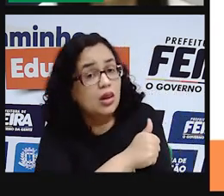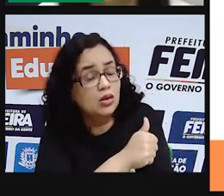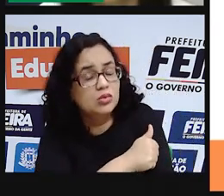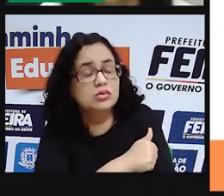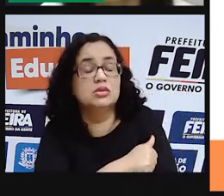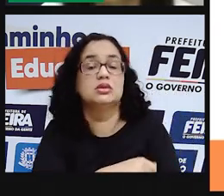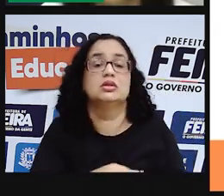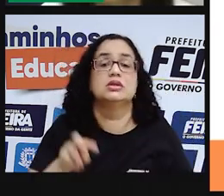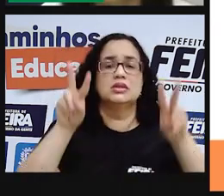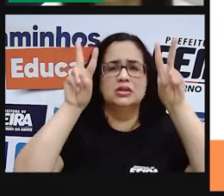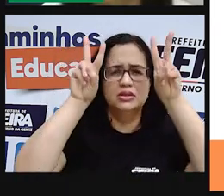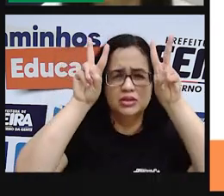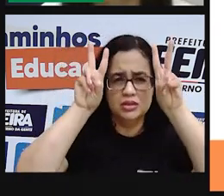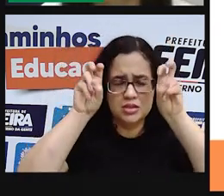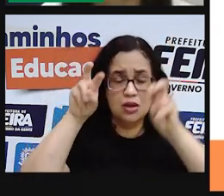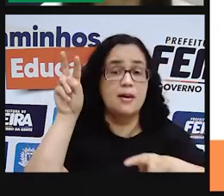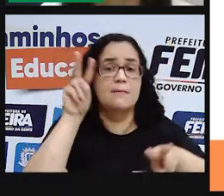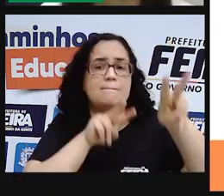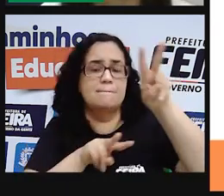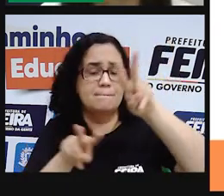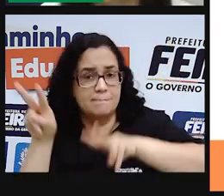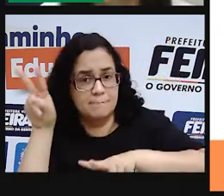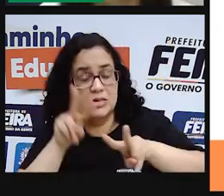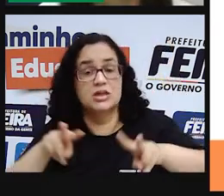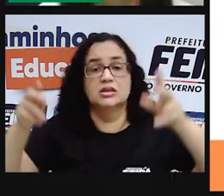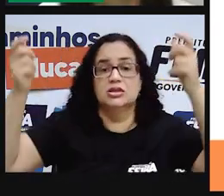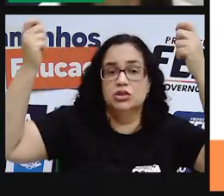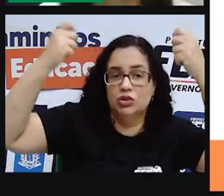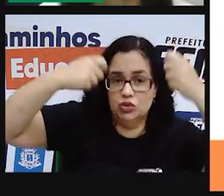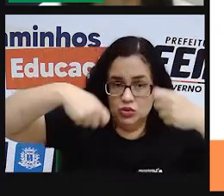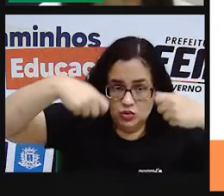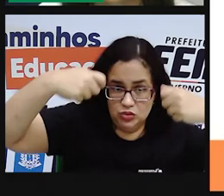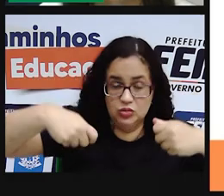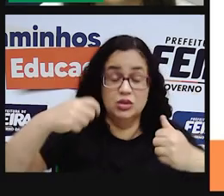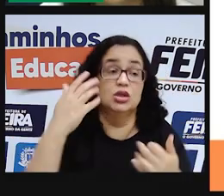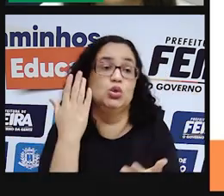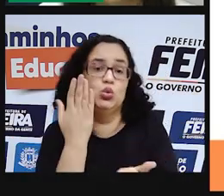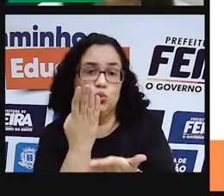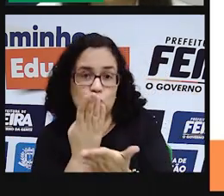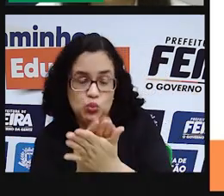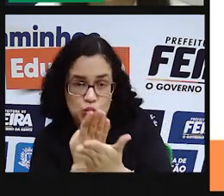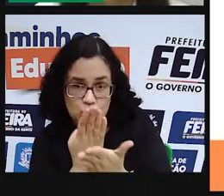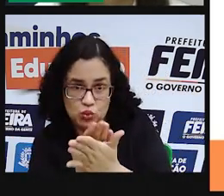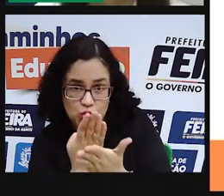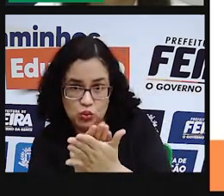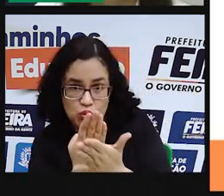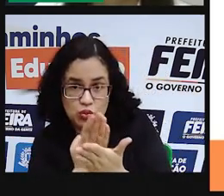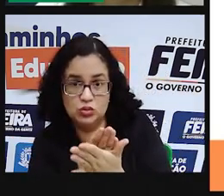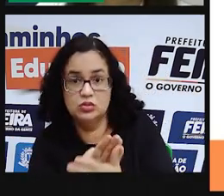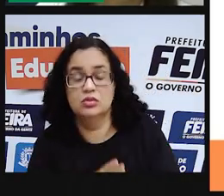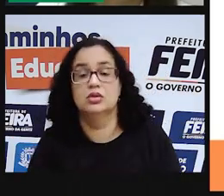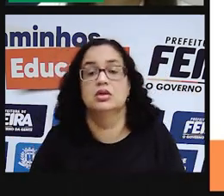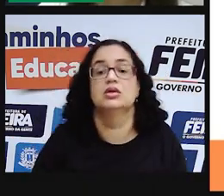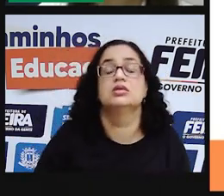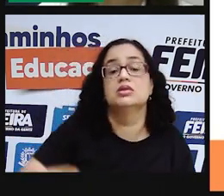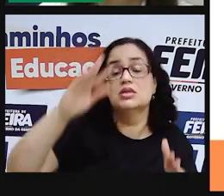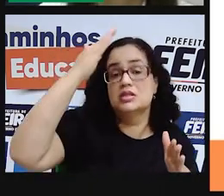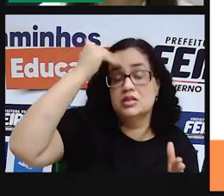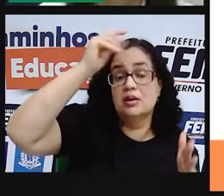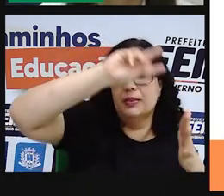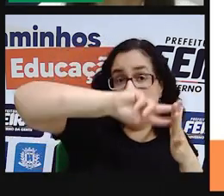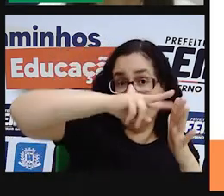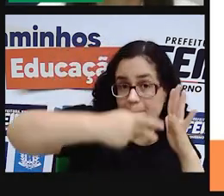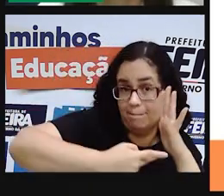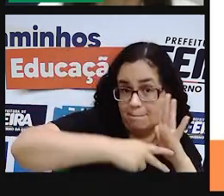tema. Então a gente percebe que é uma necessidade estudar sobre o bullying, saber o que significa e